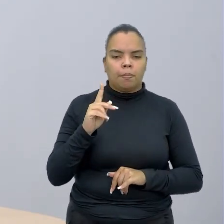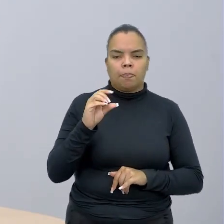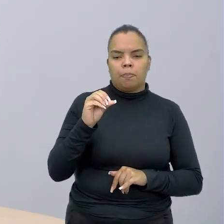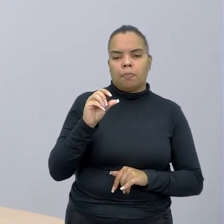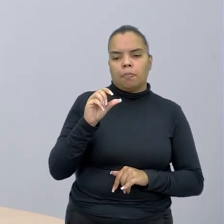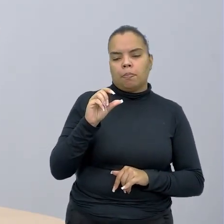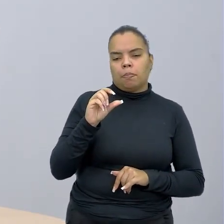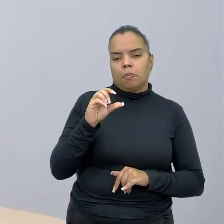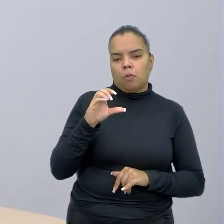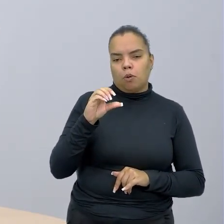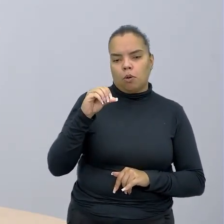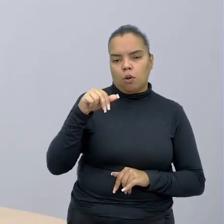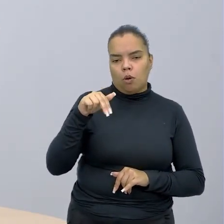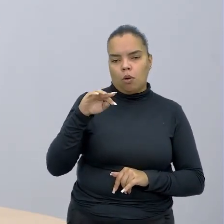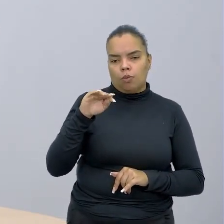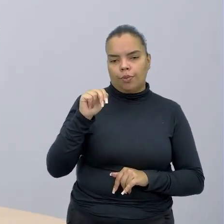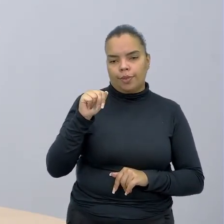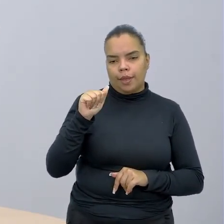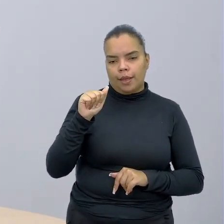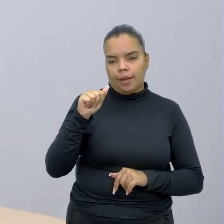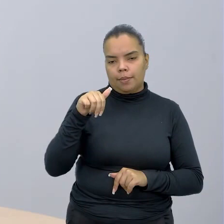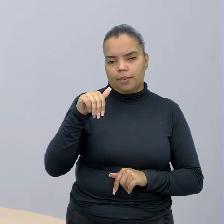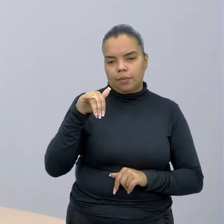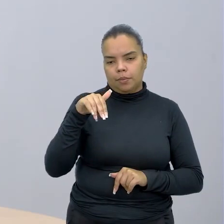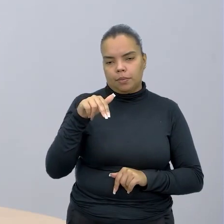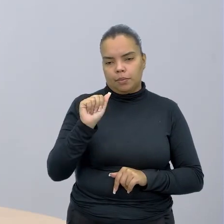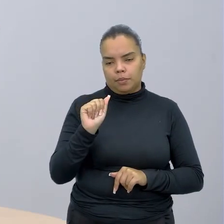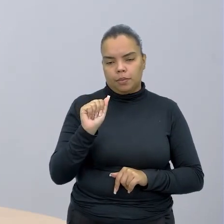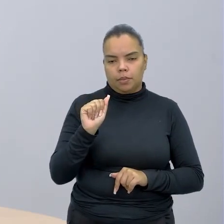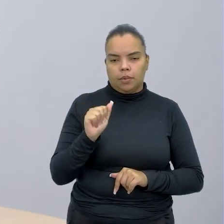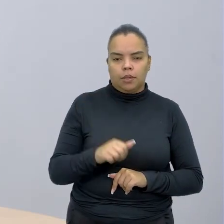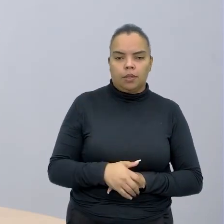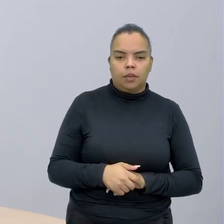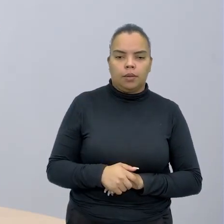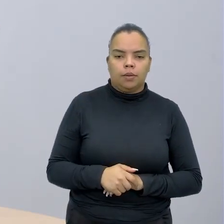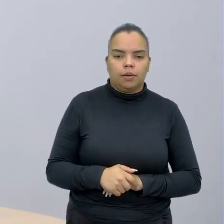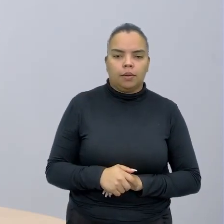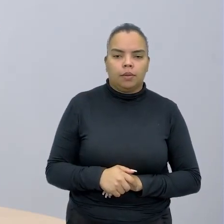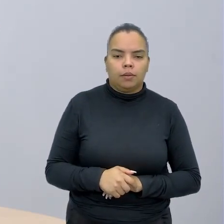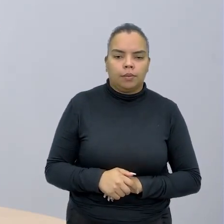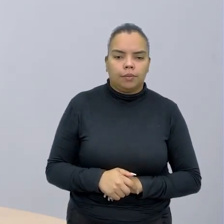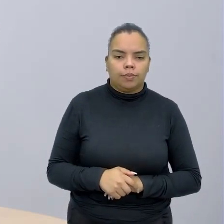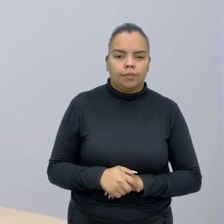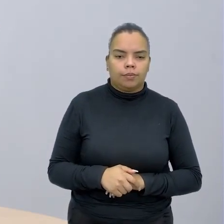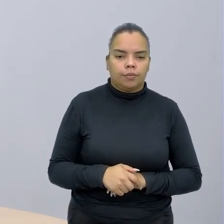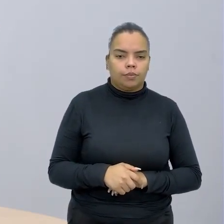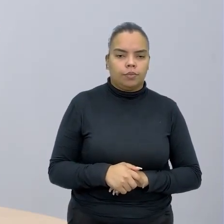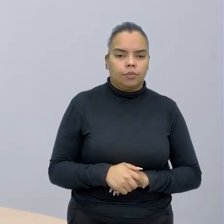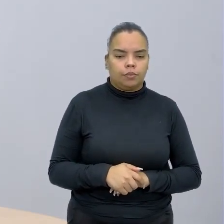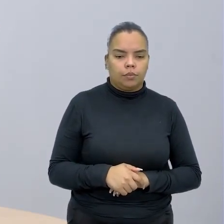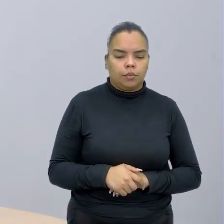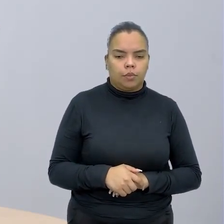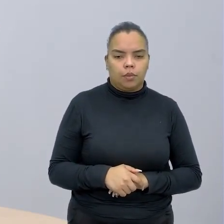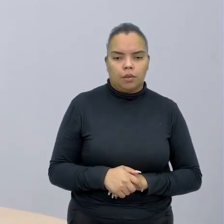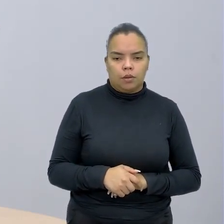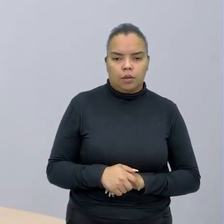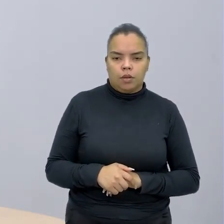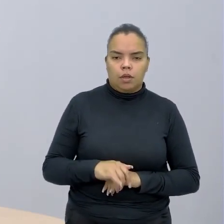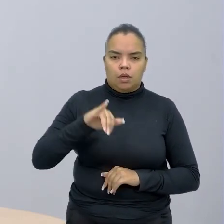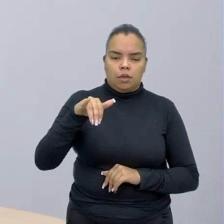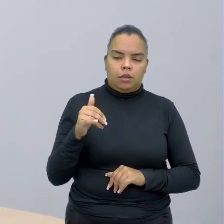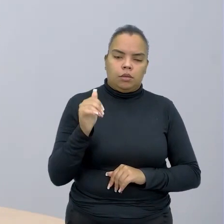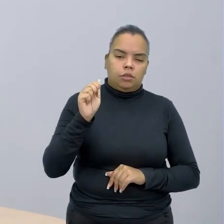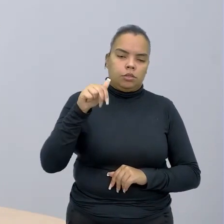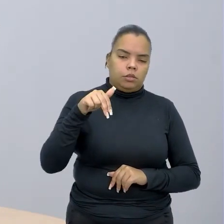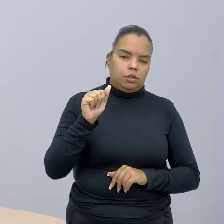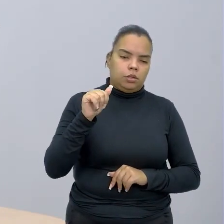Régia, eu acho que é isso. O campo, indústrias e áreas de lazer estão cada vez mais próximos. A Janaína fala as